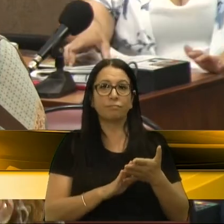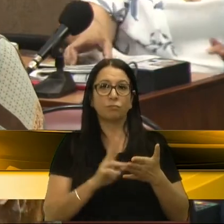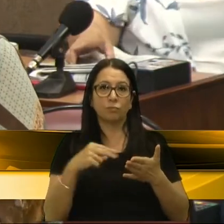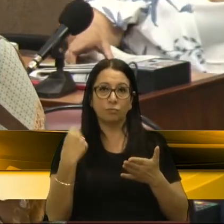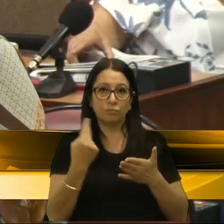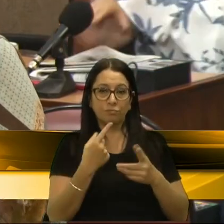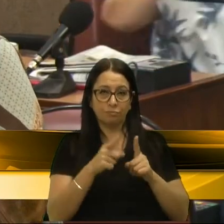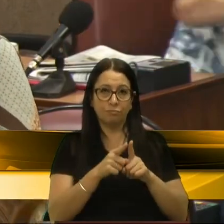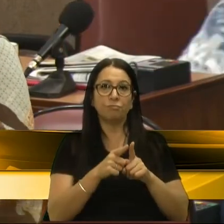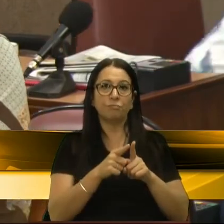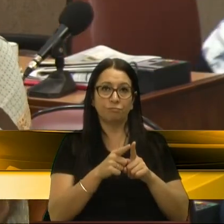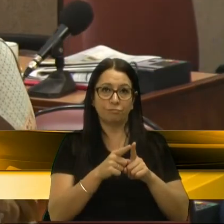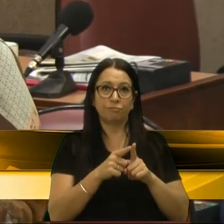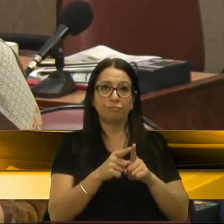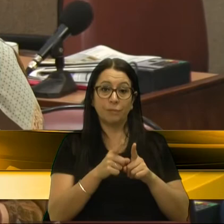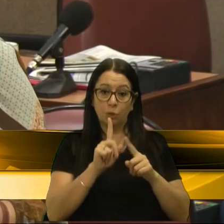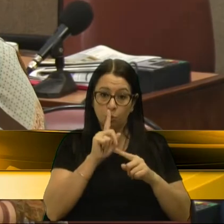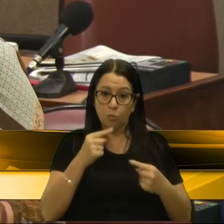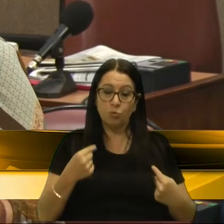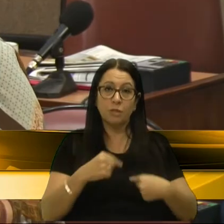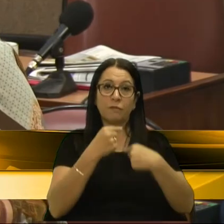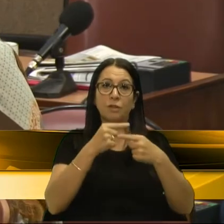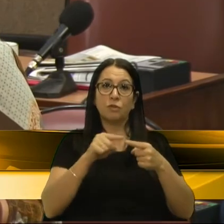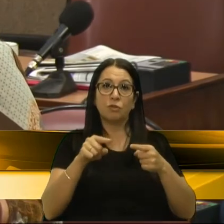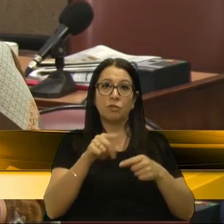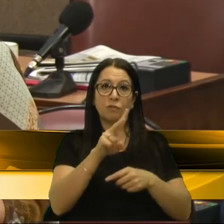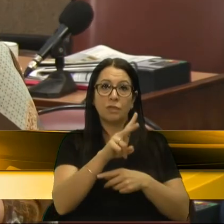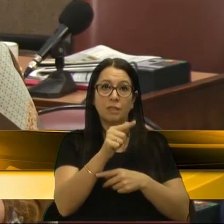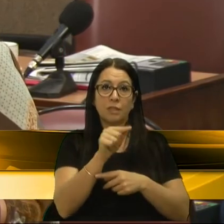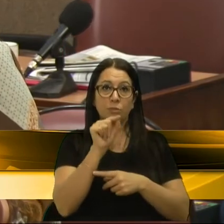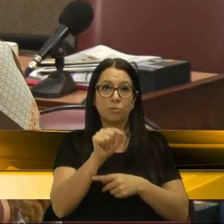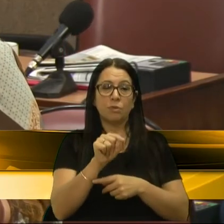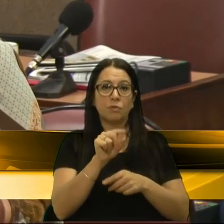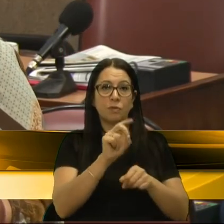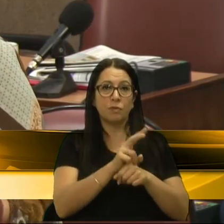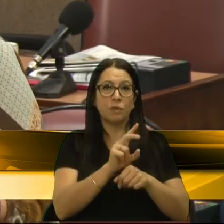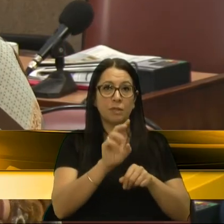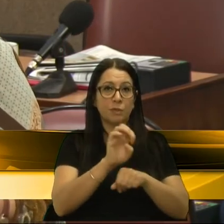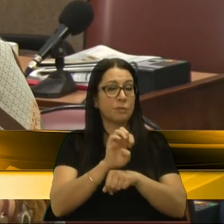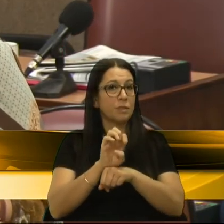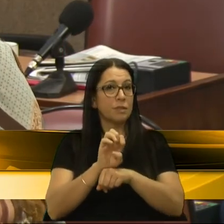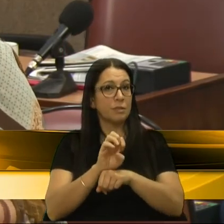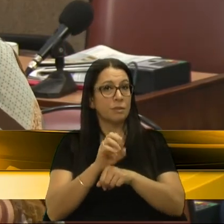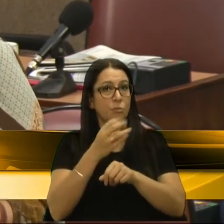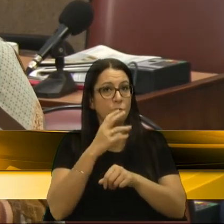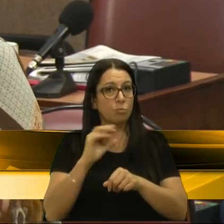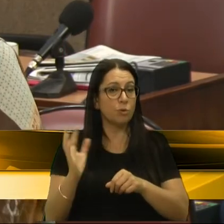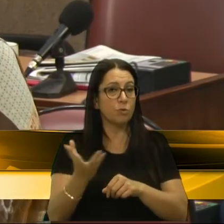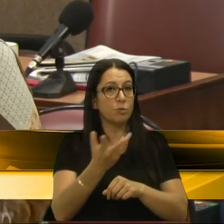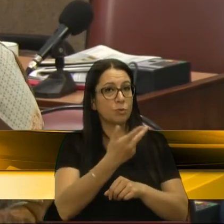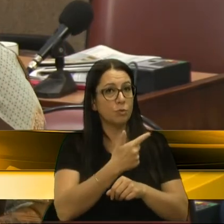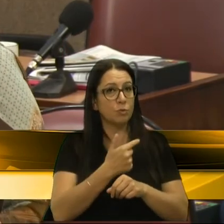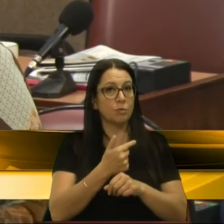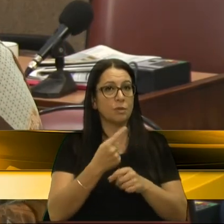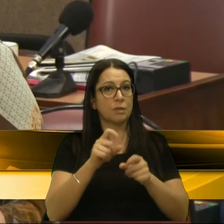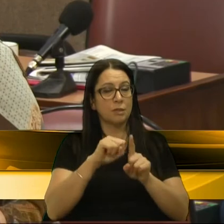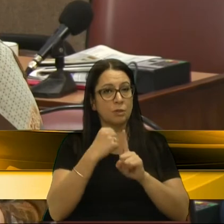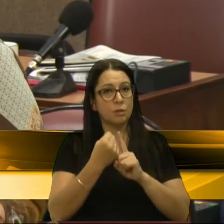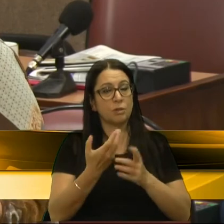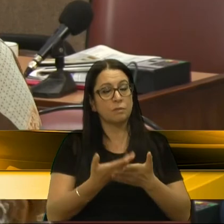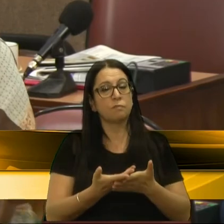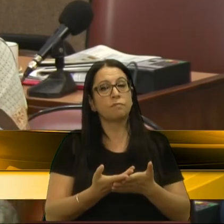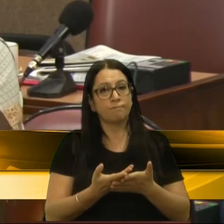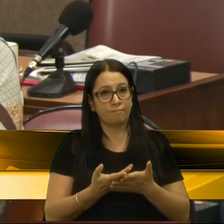nós, o desafio de ocupar essas 27 mil vagas no Estado é bom para todos, é bom para toda a sociedade.